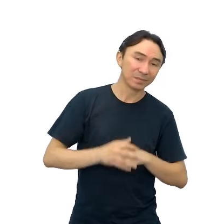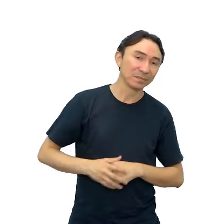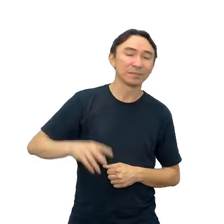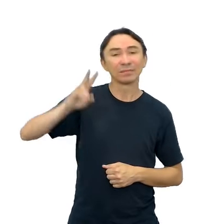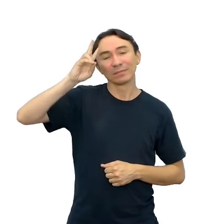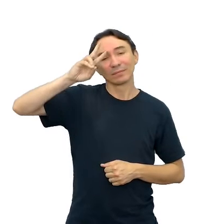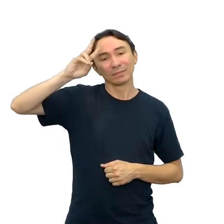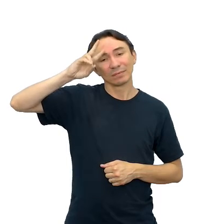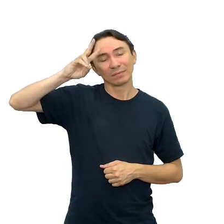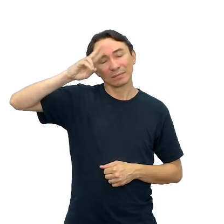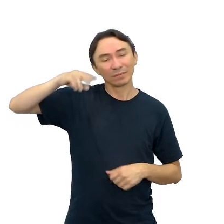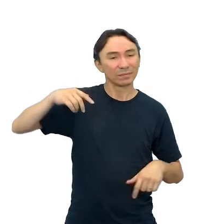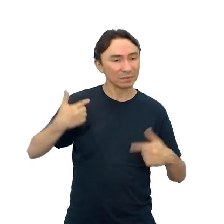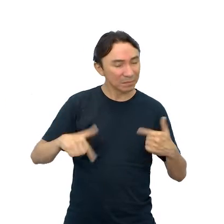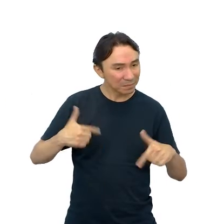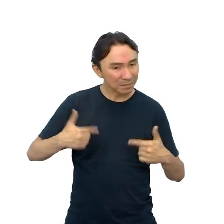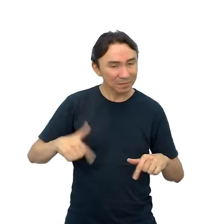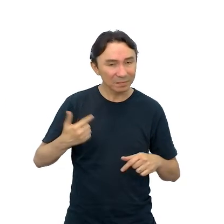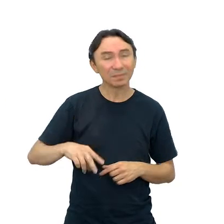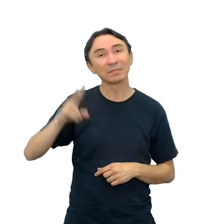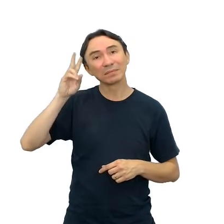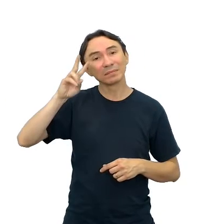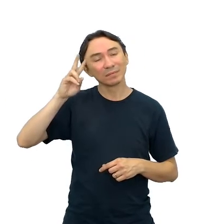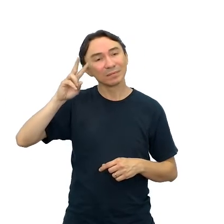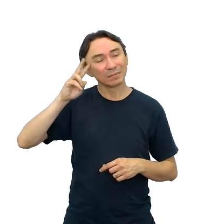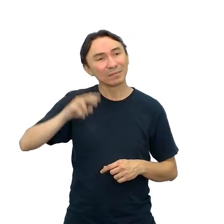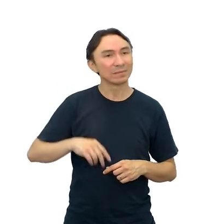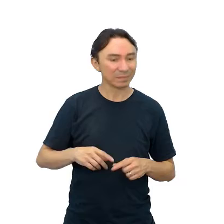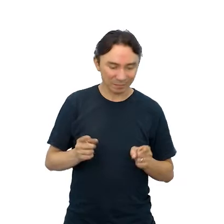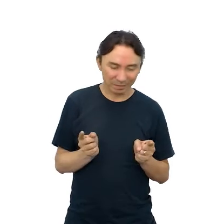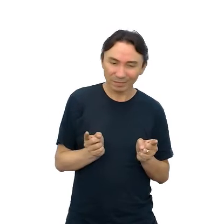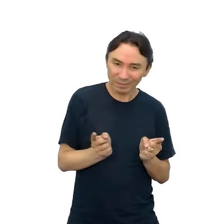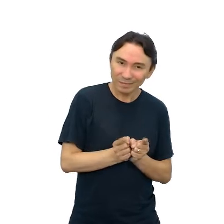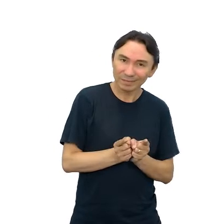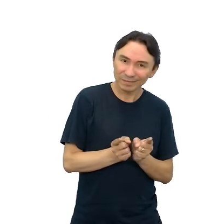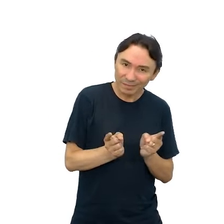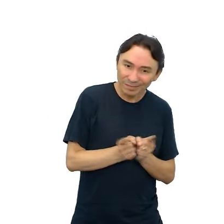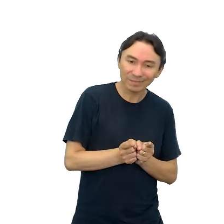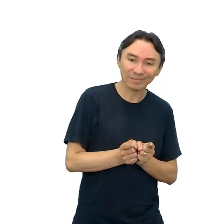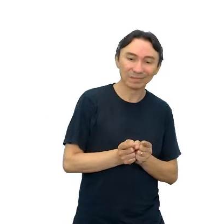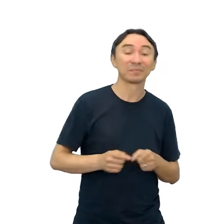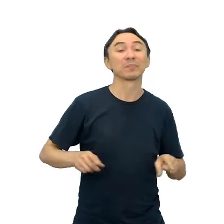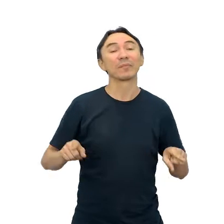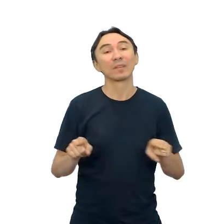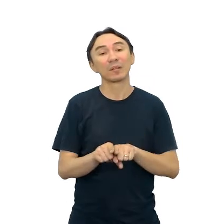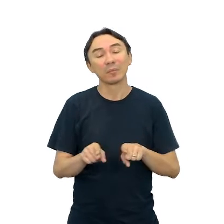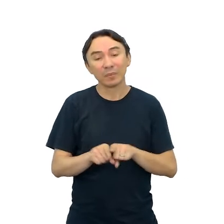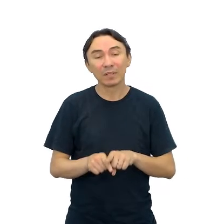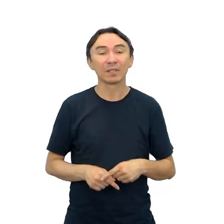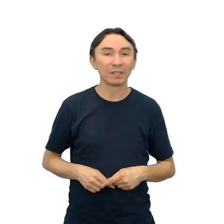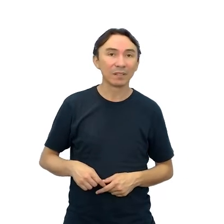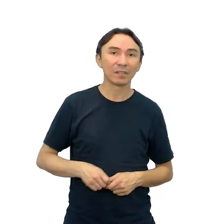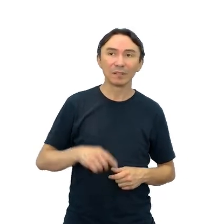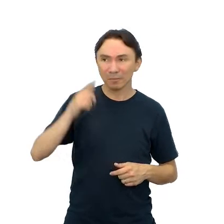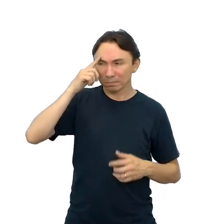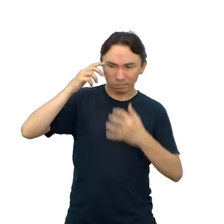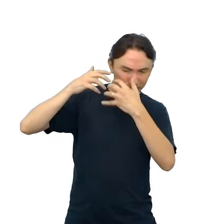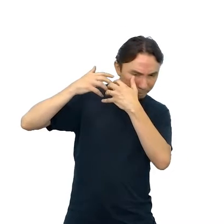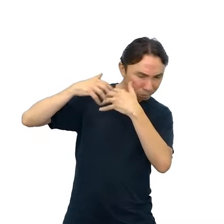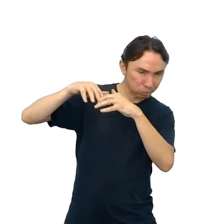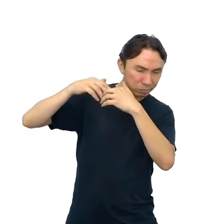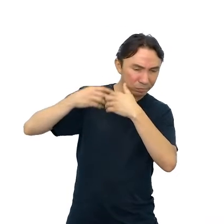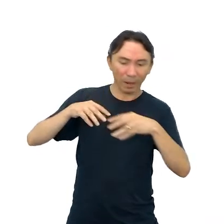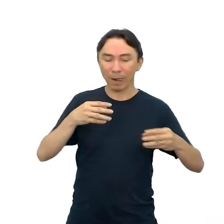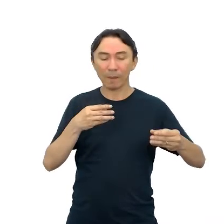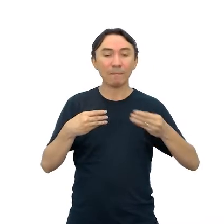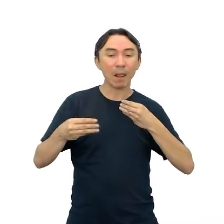que é memória de curto prazo, né, da flexibilidade cognitiva, né? Mas então, o que